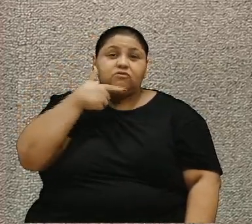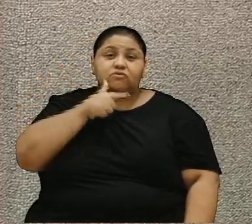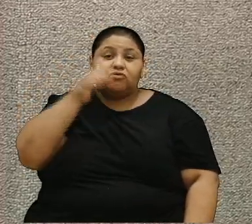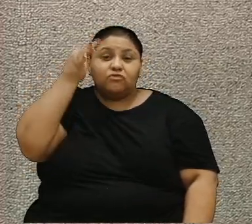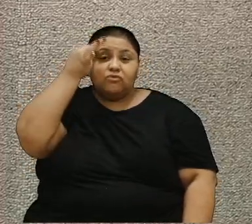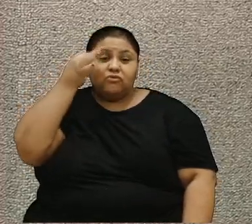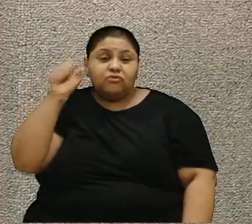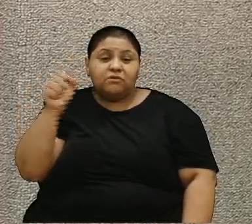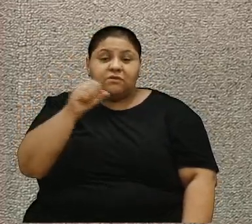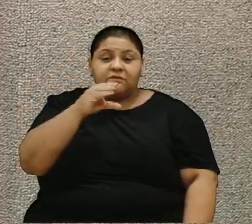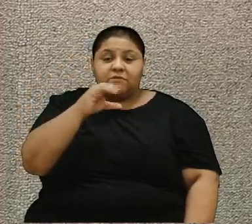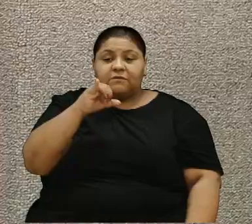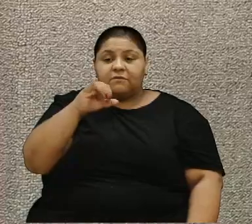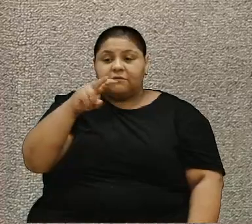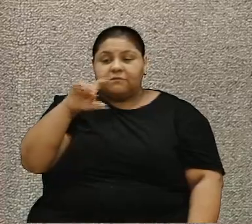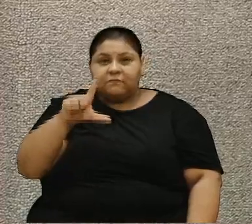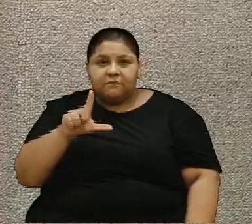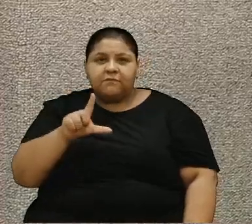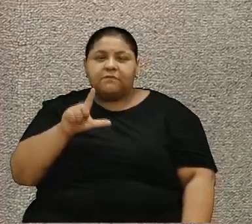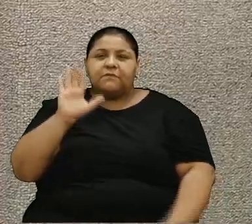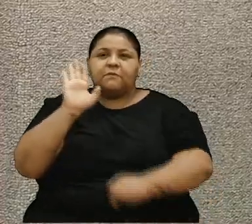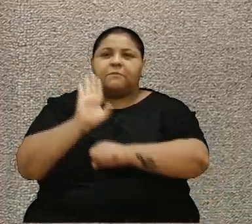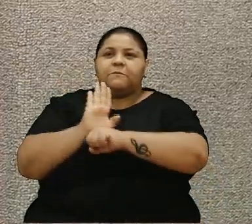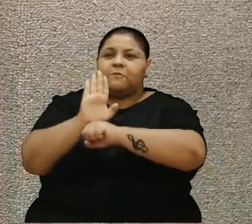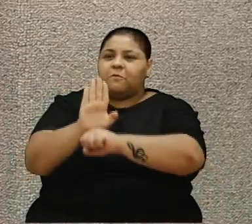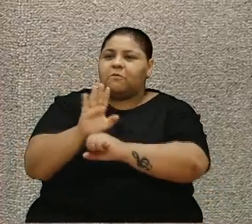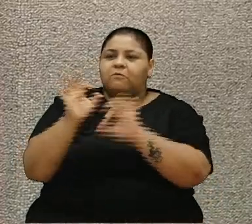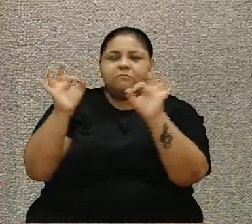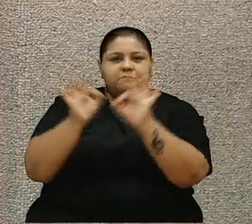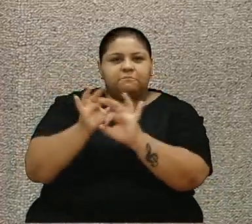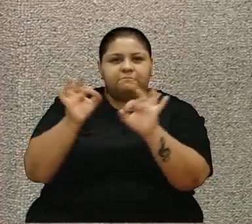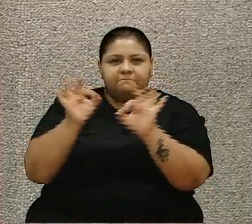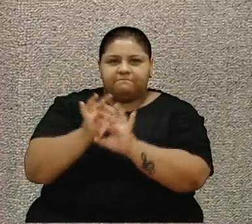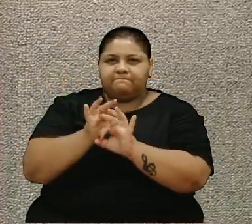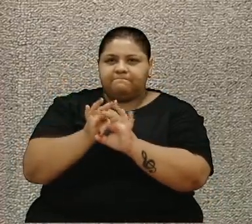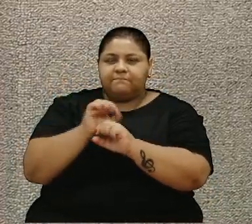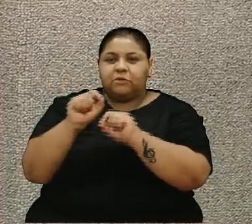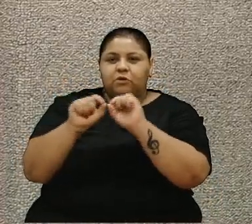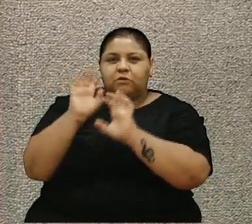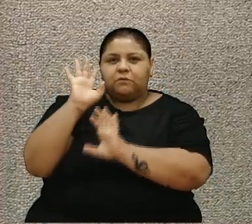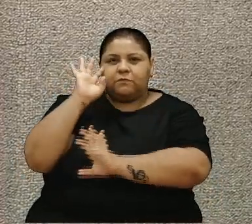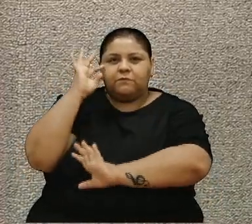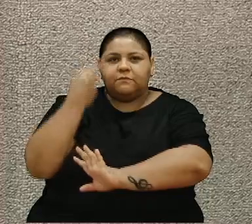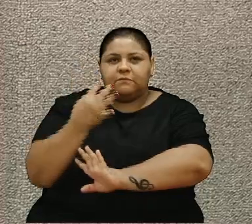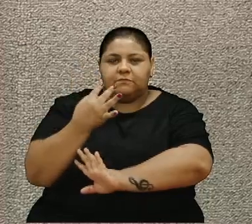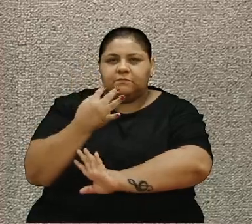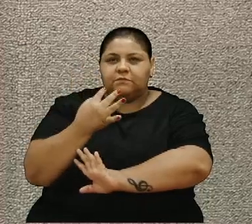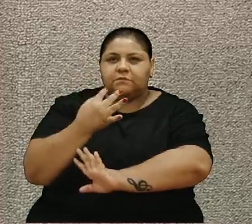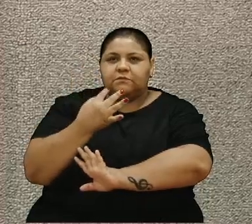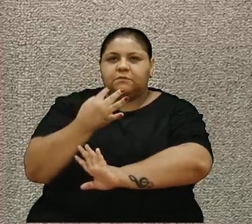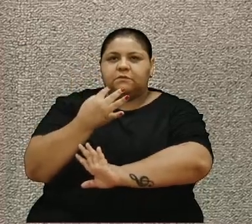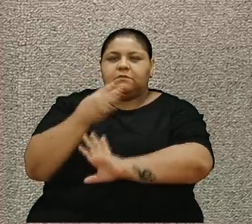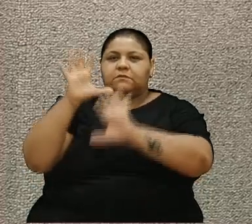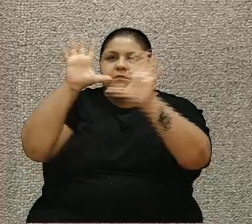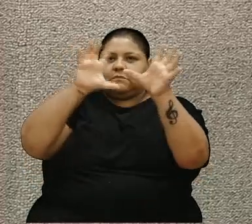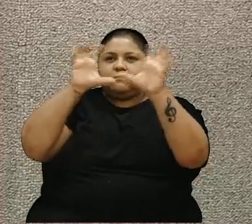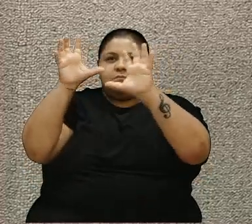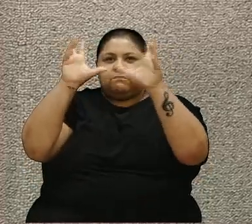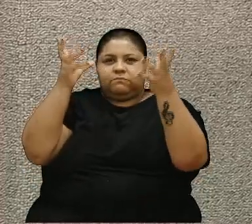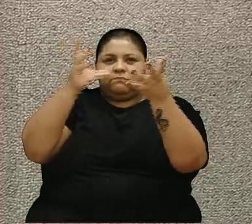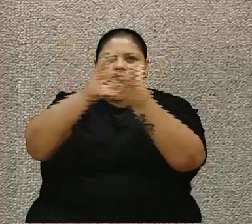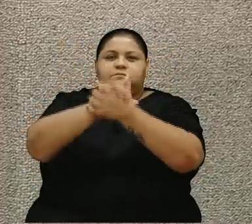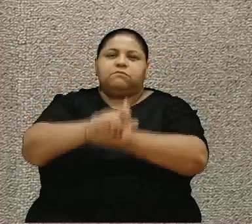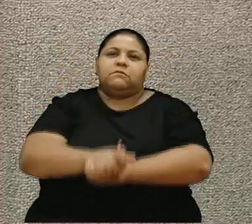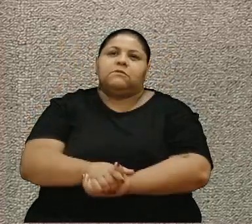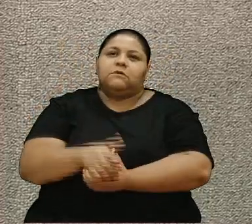que a Defesa Civil é um auxiliar fantástico do ponto de vista quando acontecem esses eventos climáticos especialmente. E